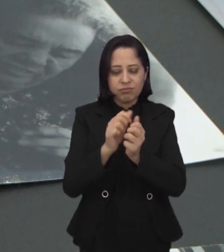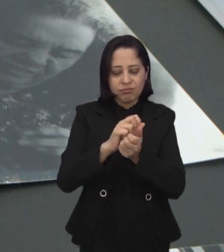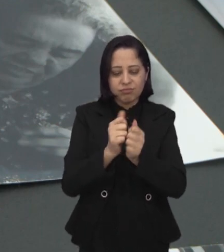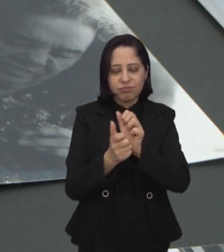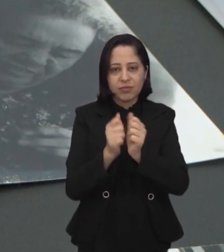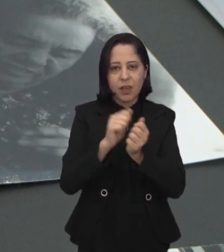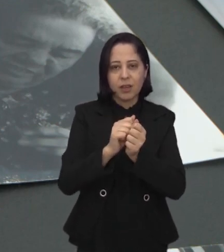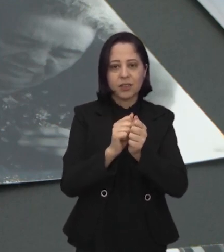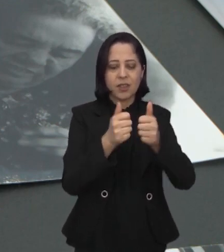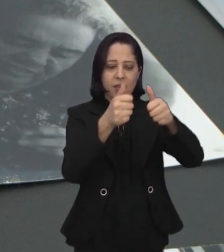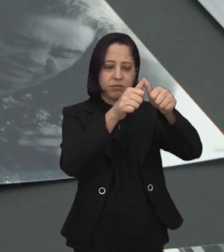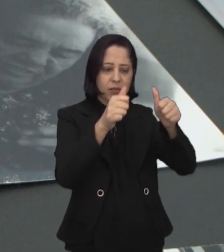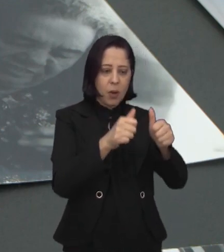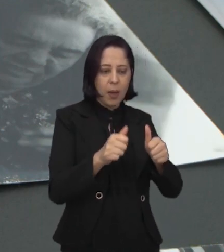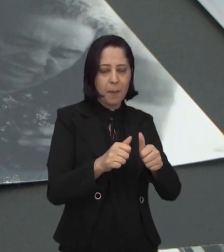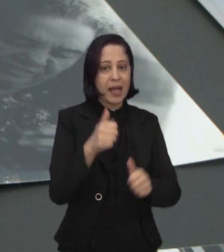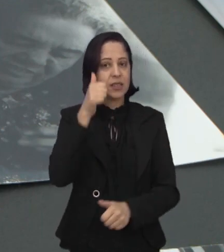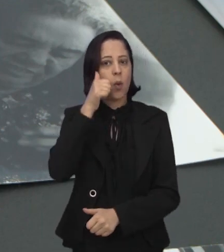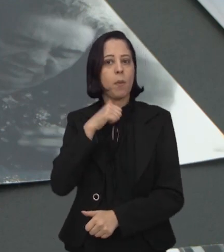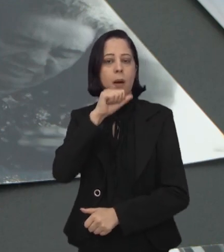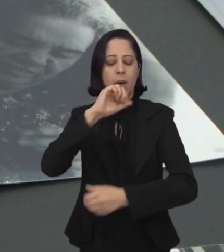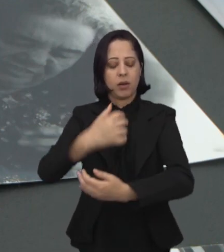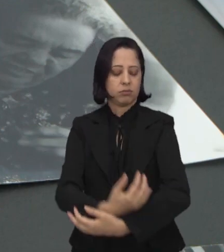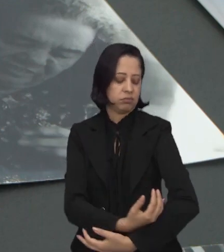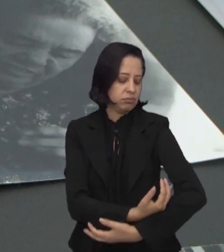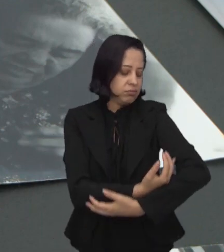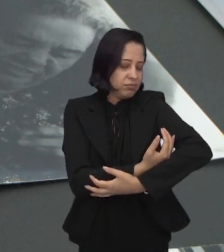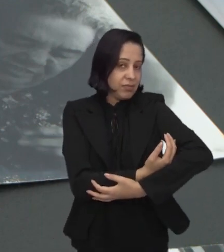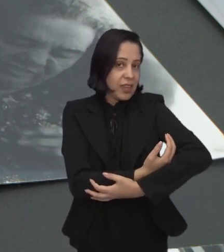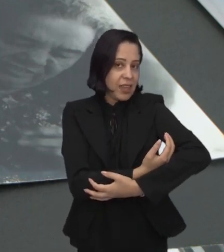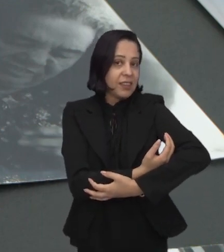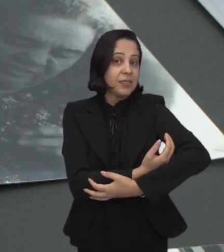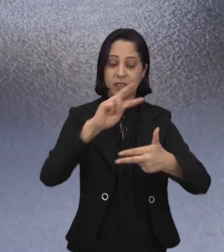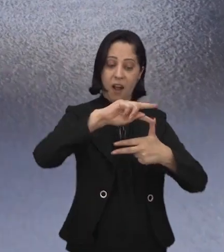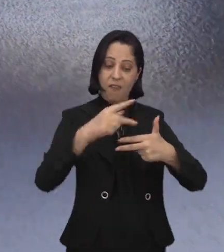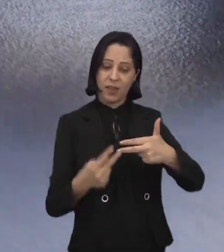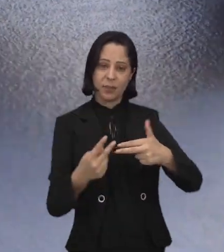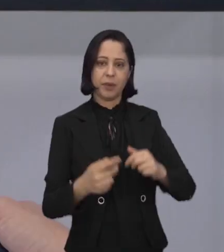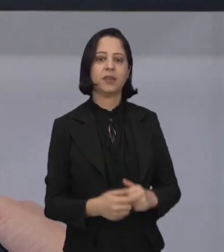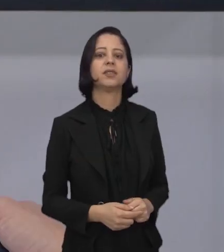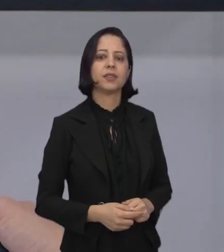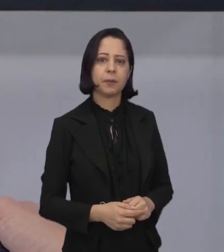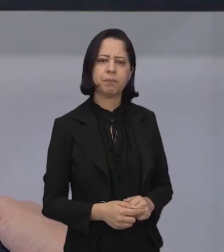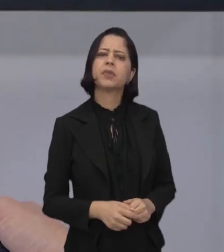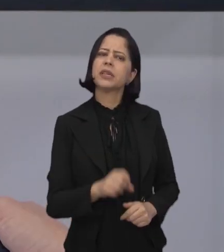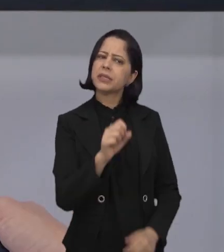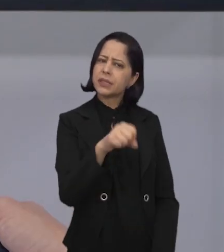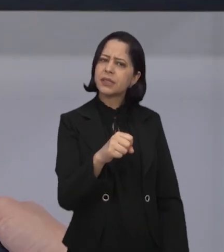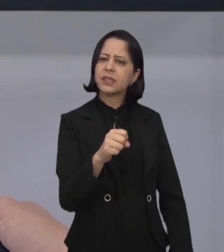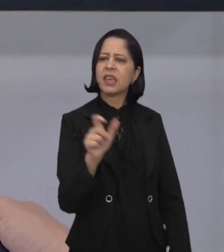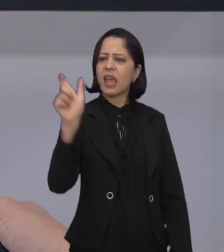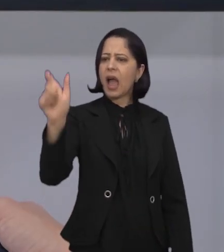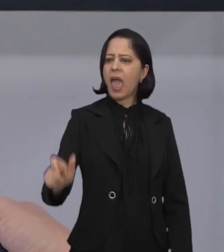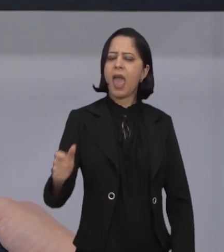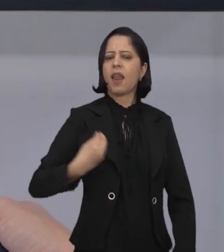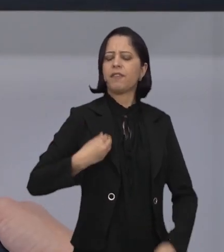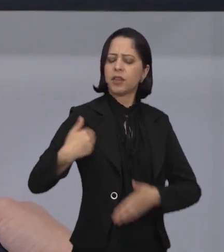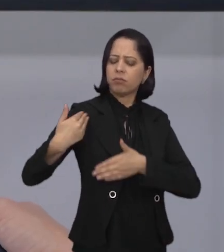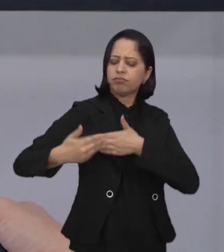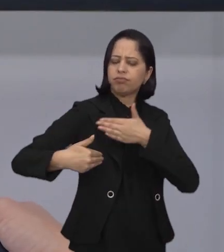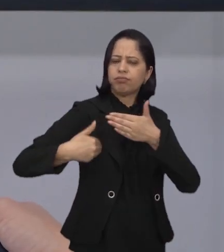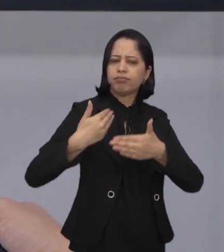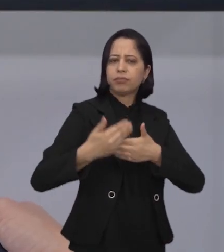uma apaixonada pela vida. Lili faleceu em junho de 2015, aos 96 anos de idade. 3